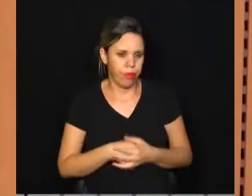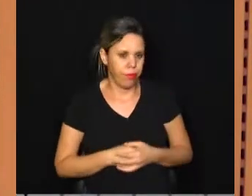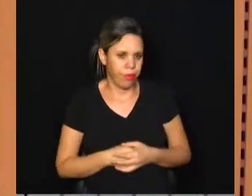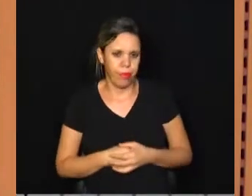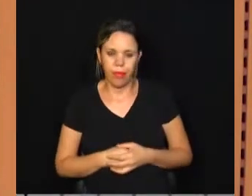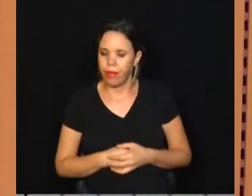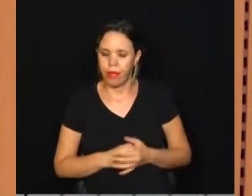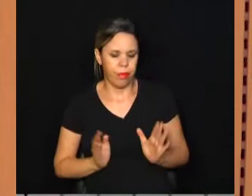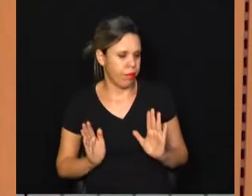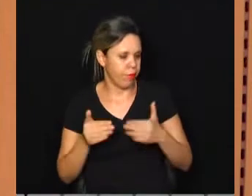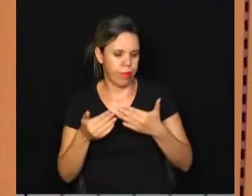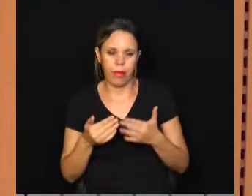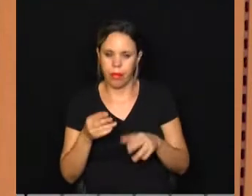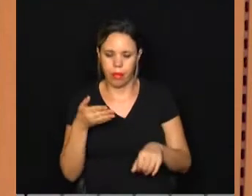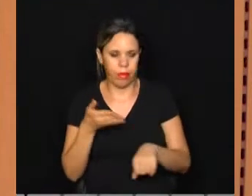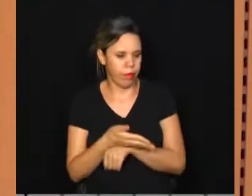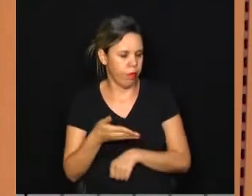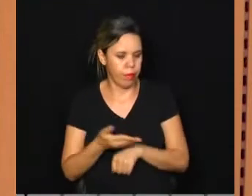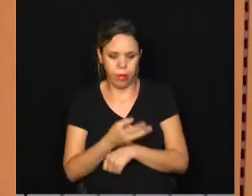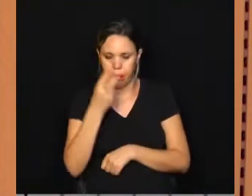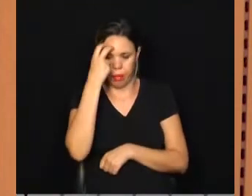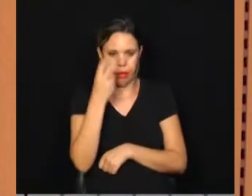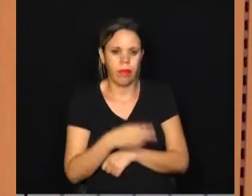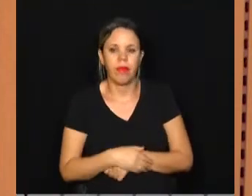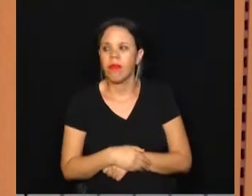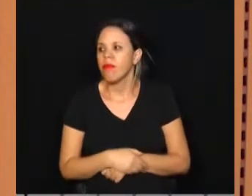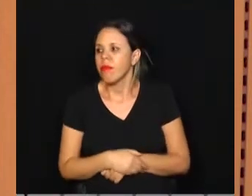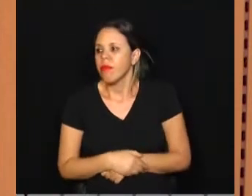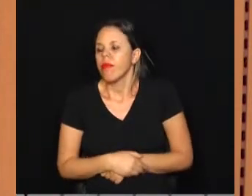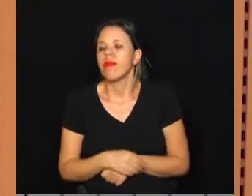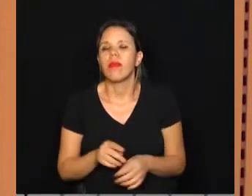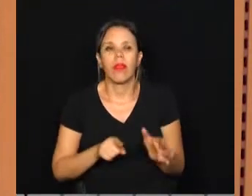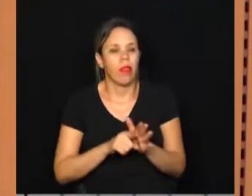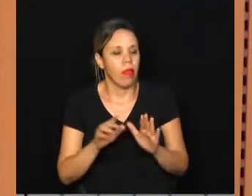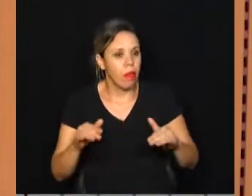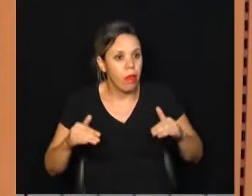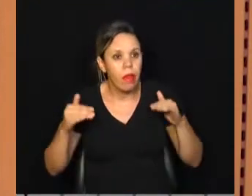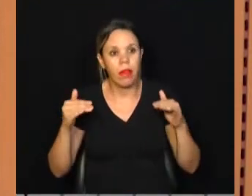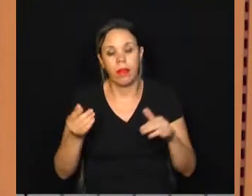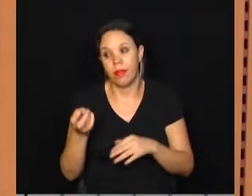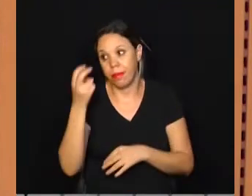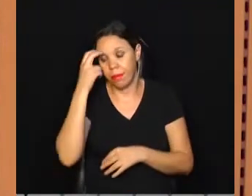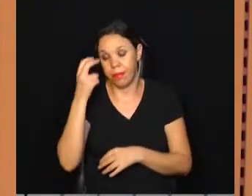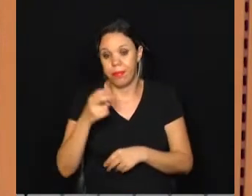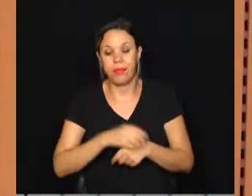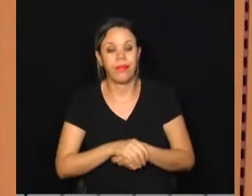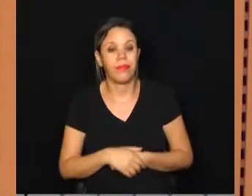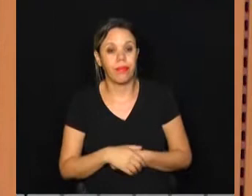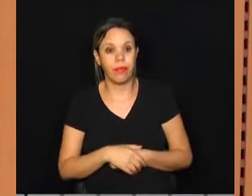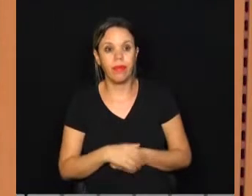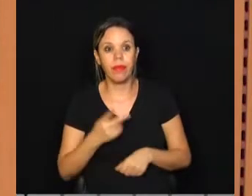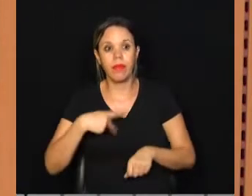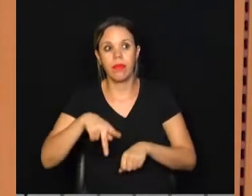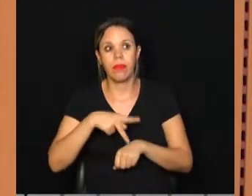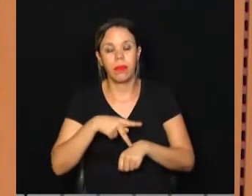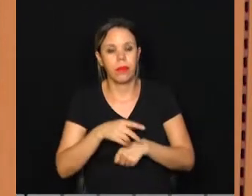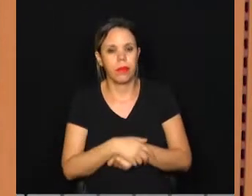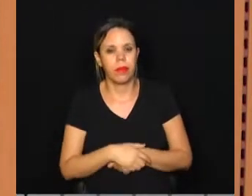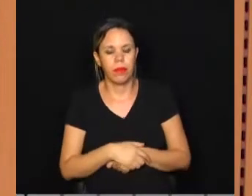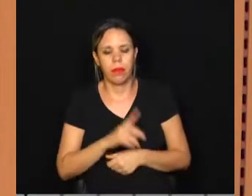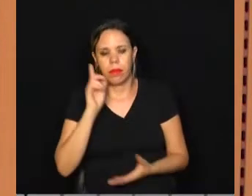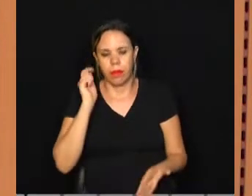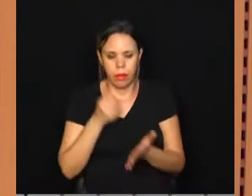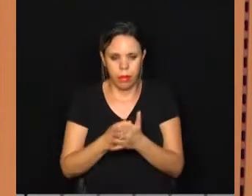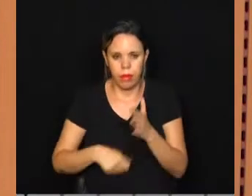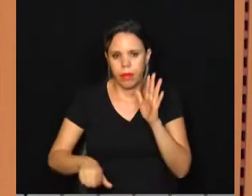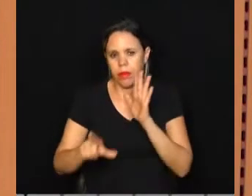nada voltado à participação, esse levante da cultura no país garantiu